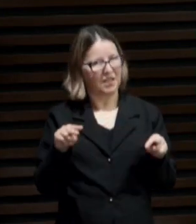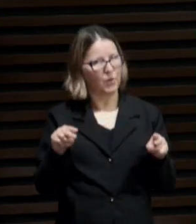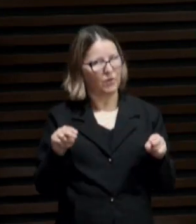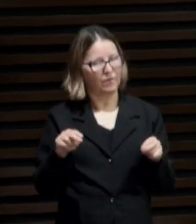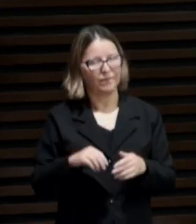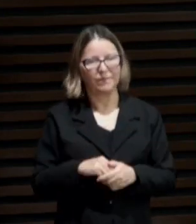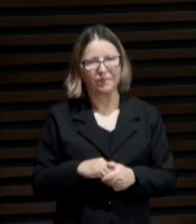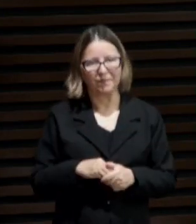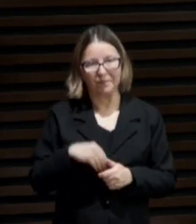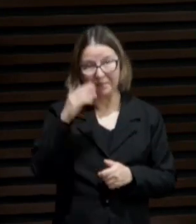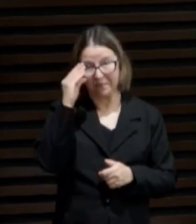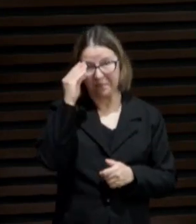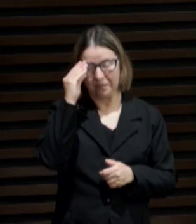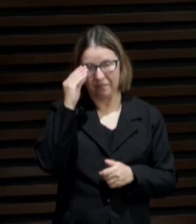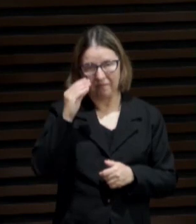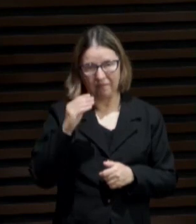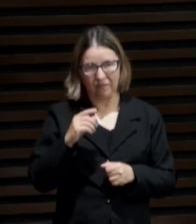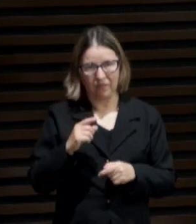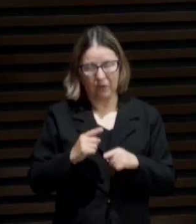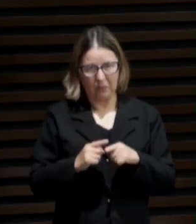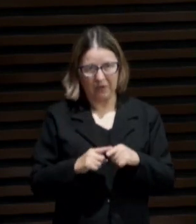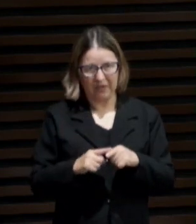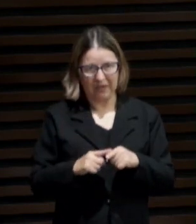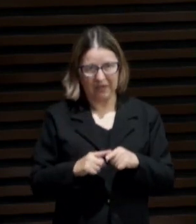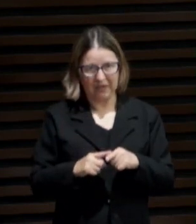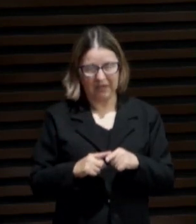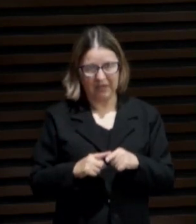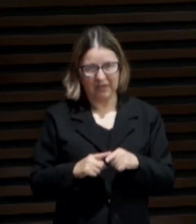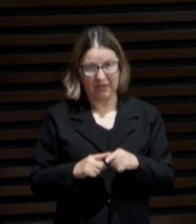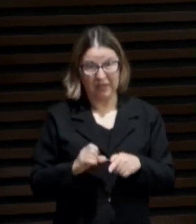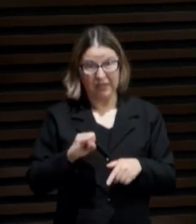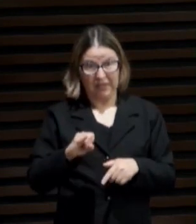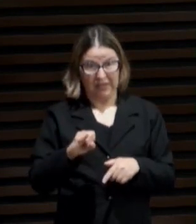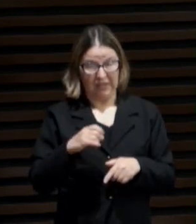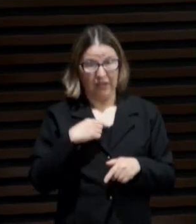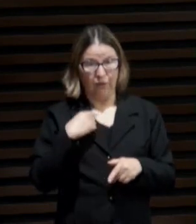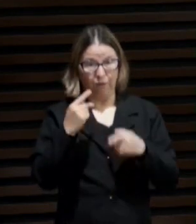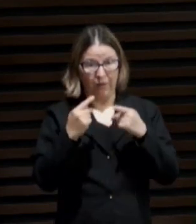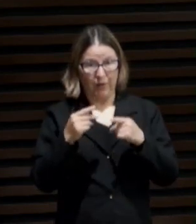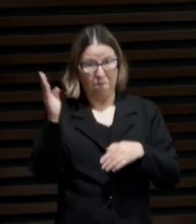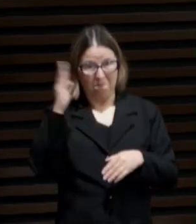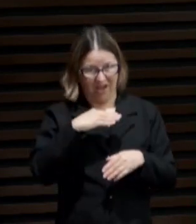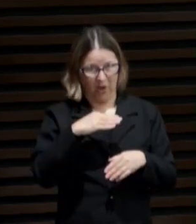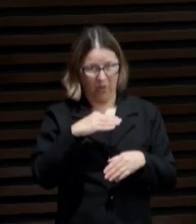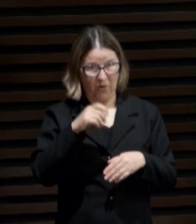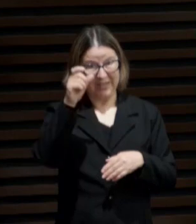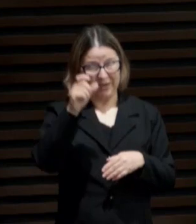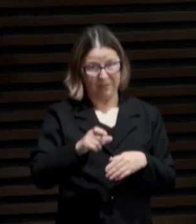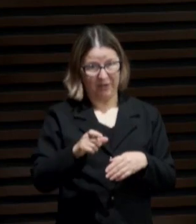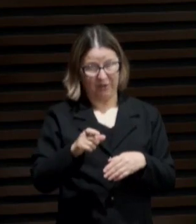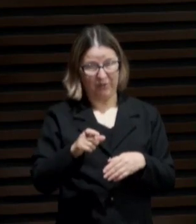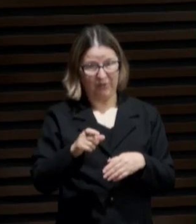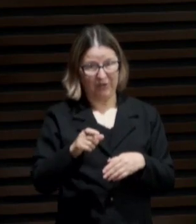Porque quando eu falo mal da pessoa que falou mal de mim, sabe o que eu estou fazendo? Eu estou me igualando a